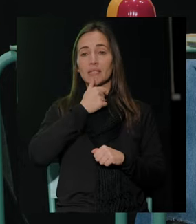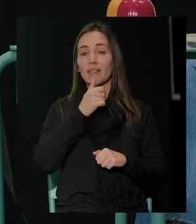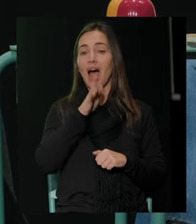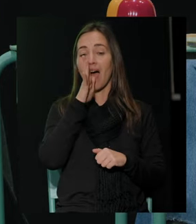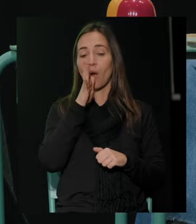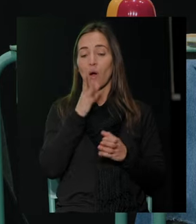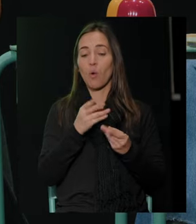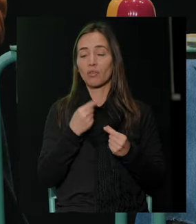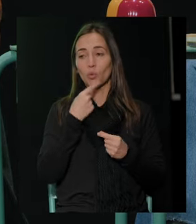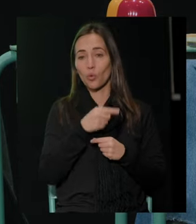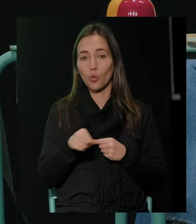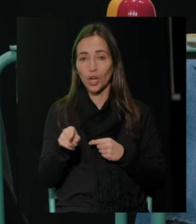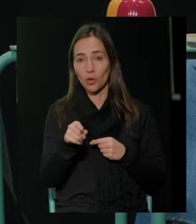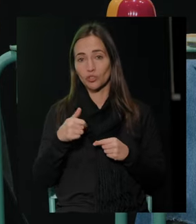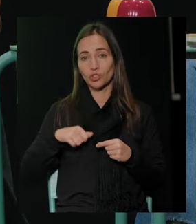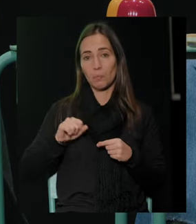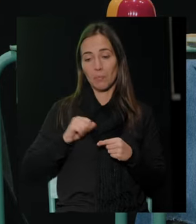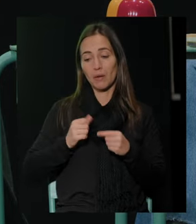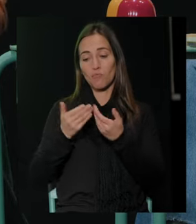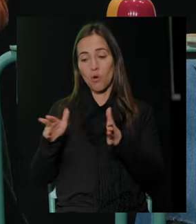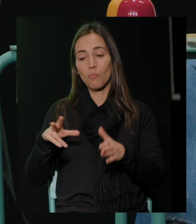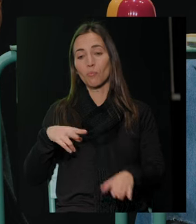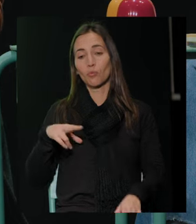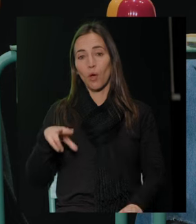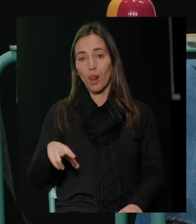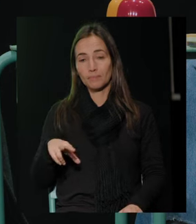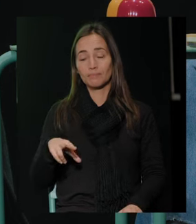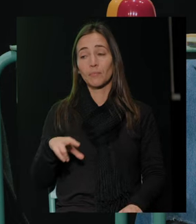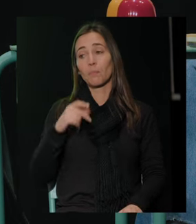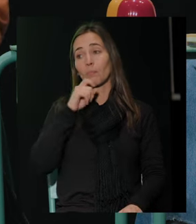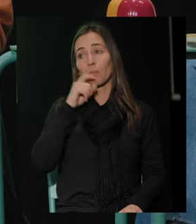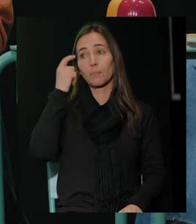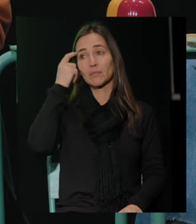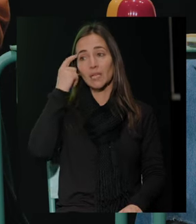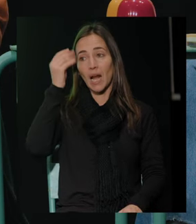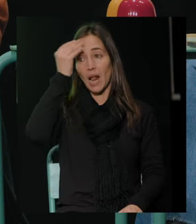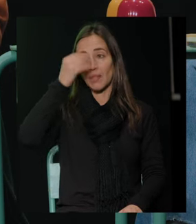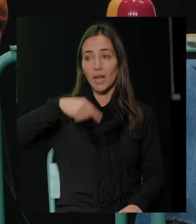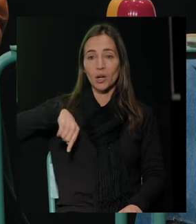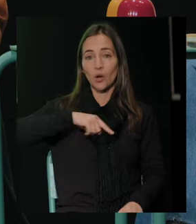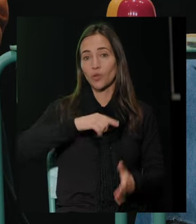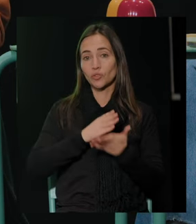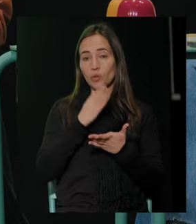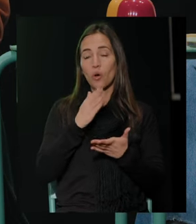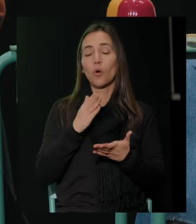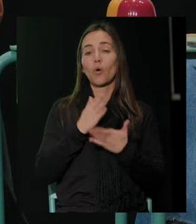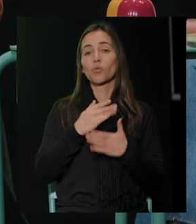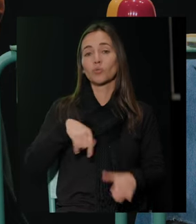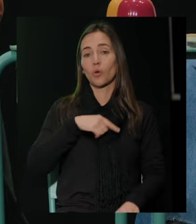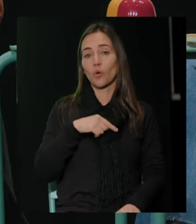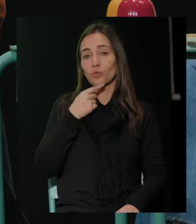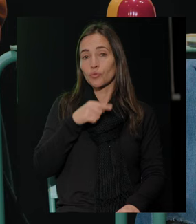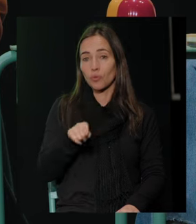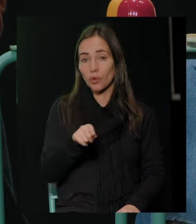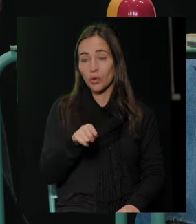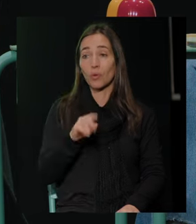passar dos rios de Espanha para Portugal, bem, isto podemos pensar só na nossa aldeia ou só no nosso fio de água. Se do outro